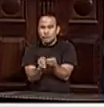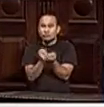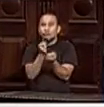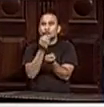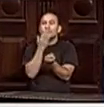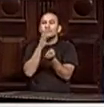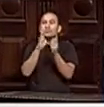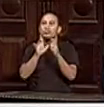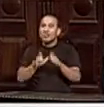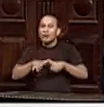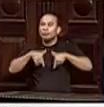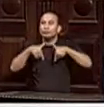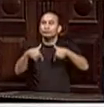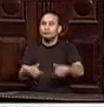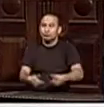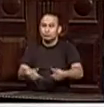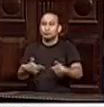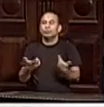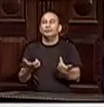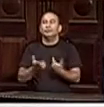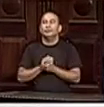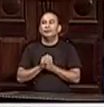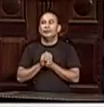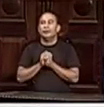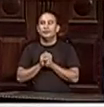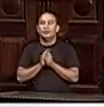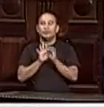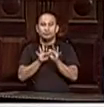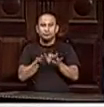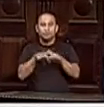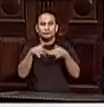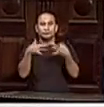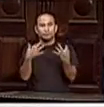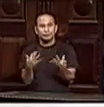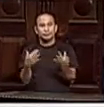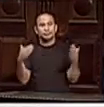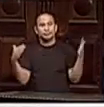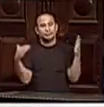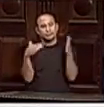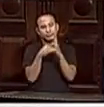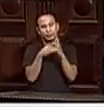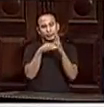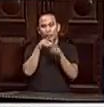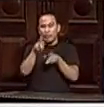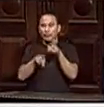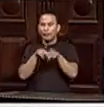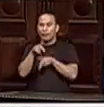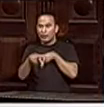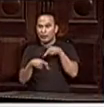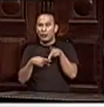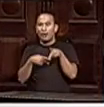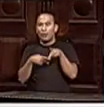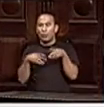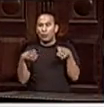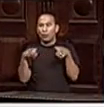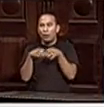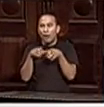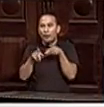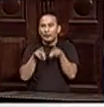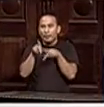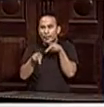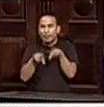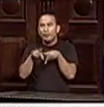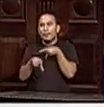ação tensiona os frágeis limites da nossa democracia. Uma parcela da população olha